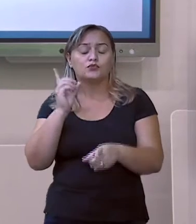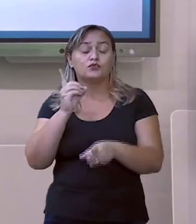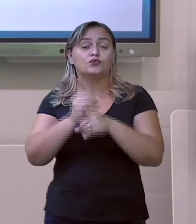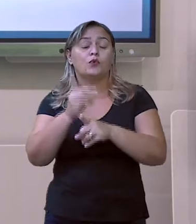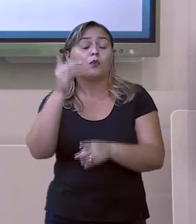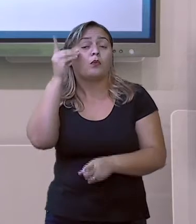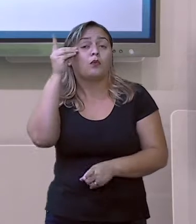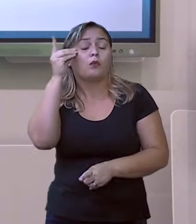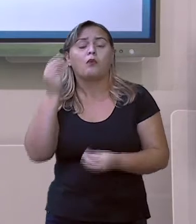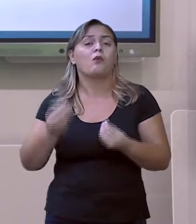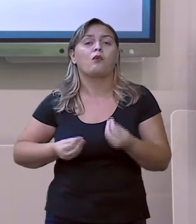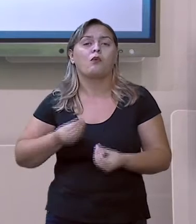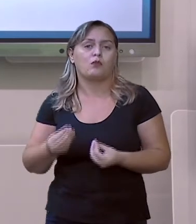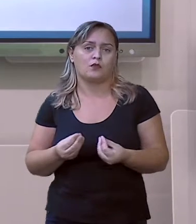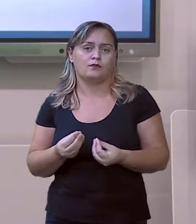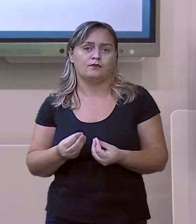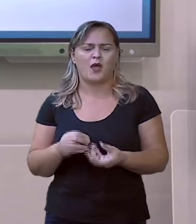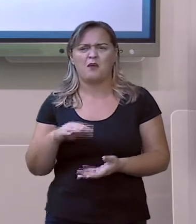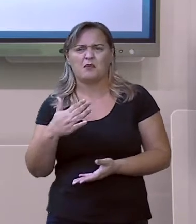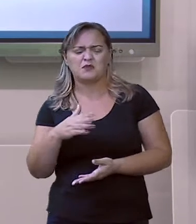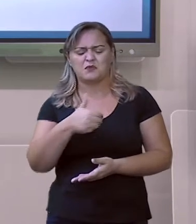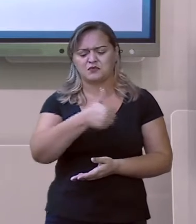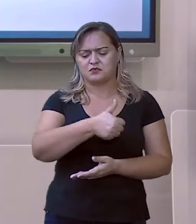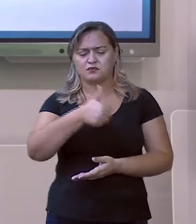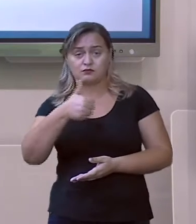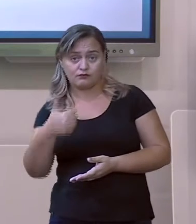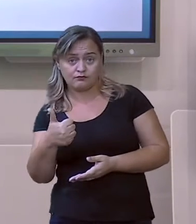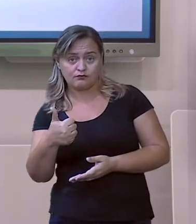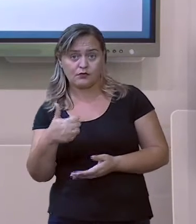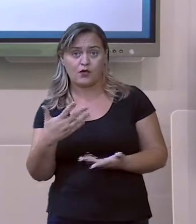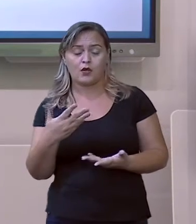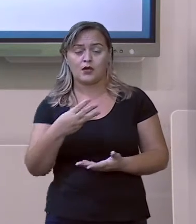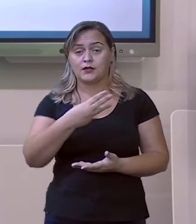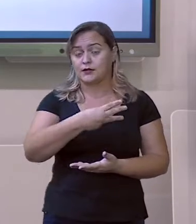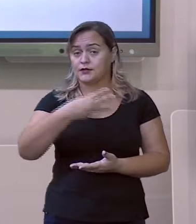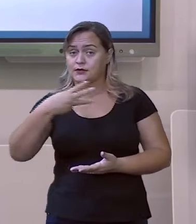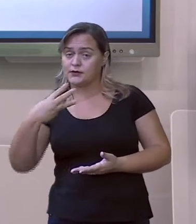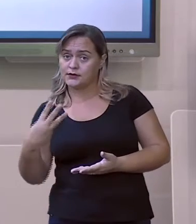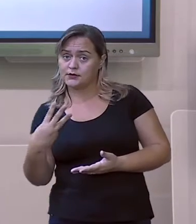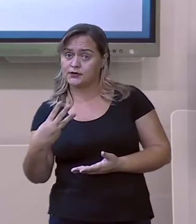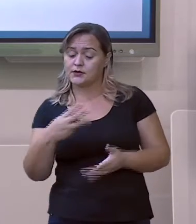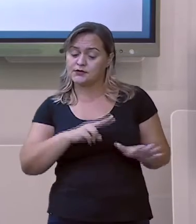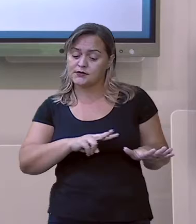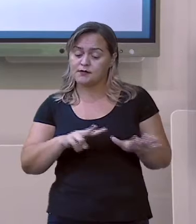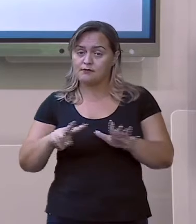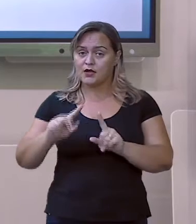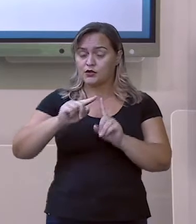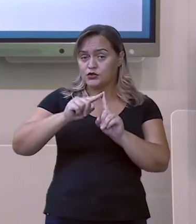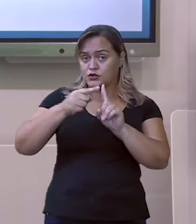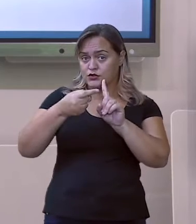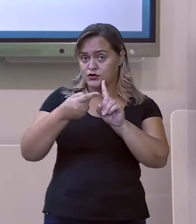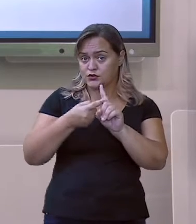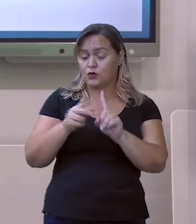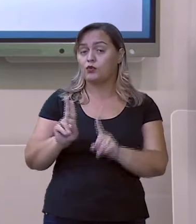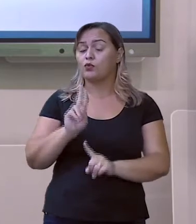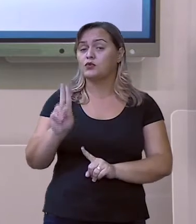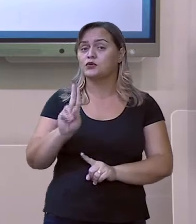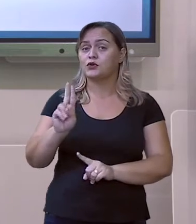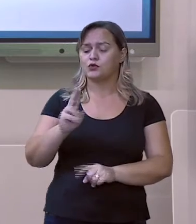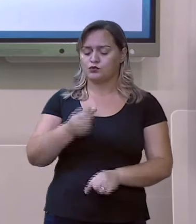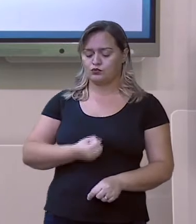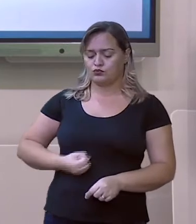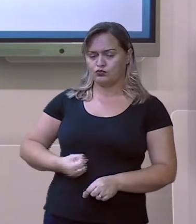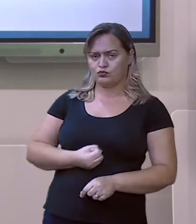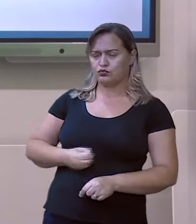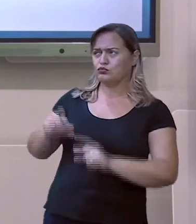é feito entre a 11ª e a 33ª semana de gestação, por meio de um ultrassom.